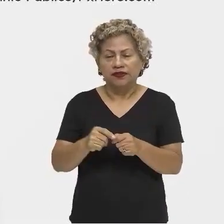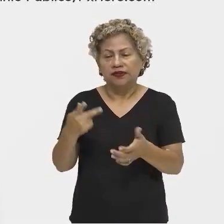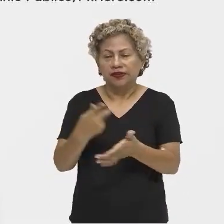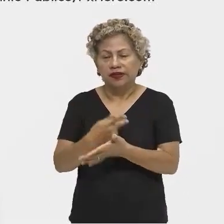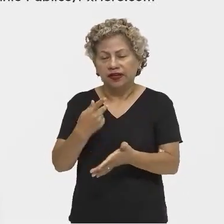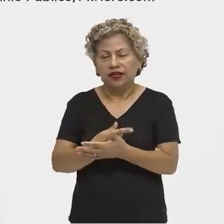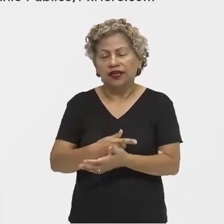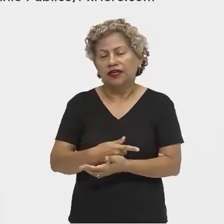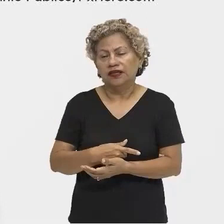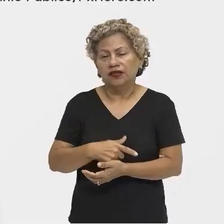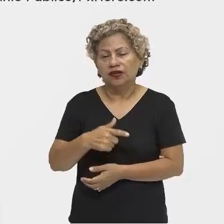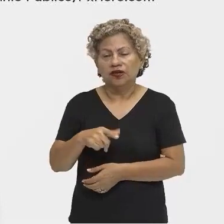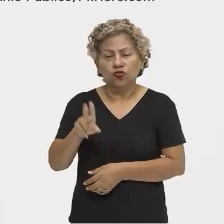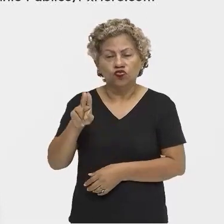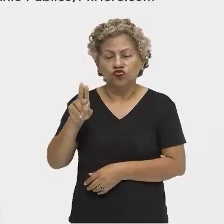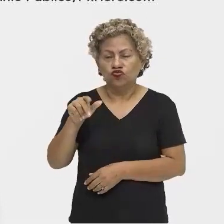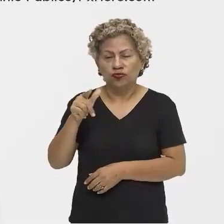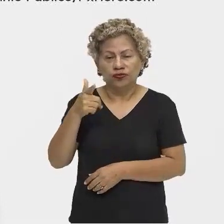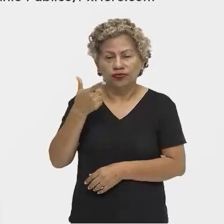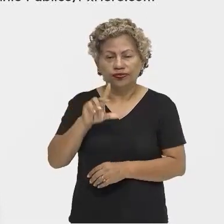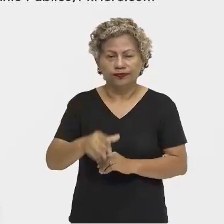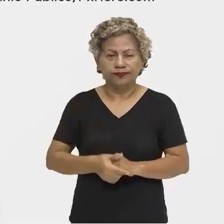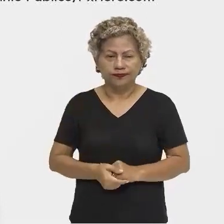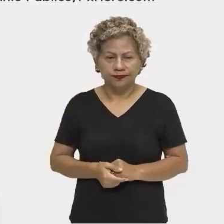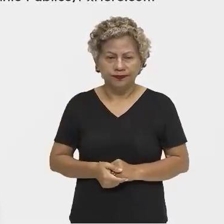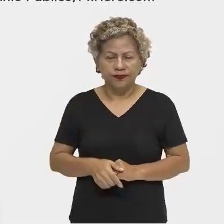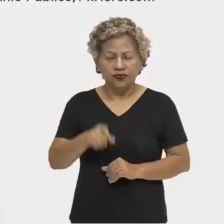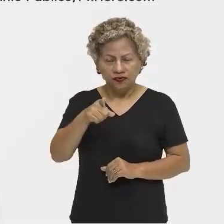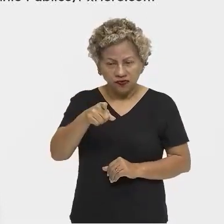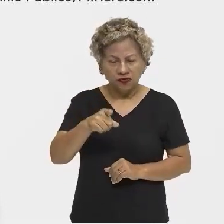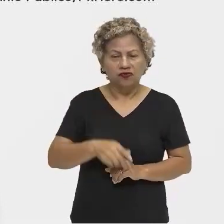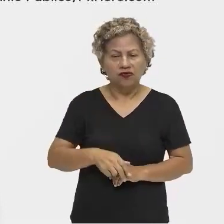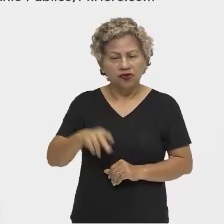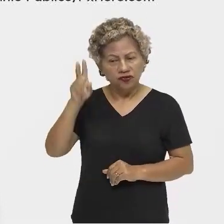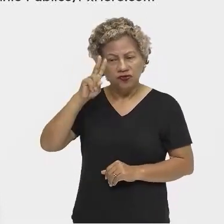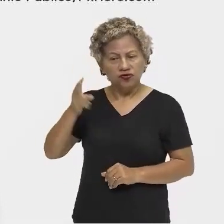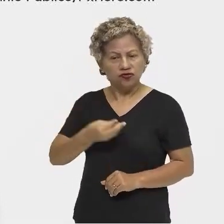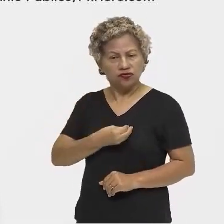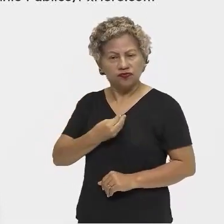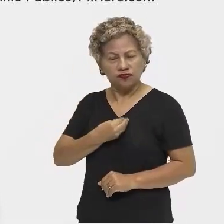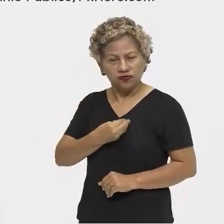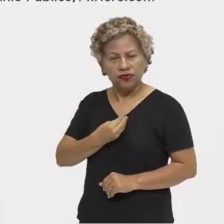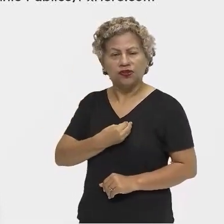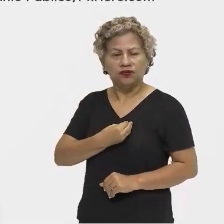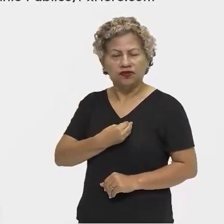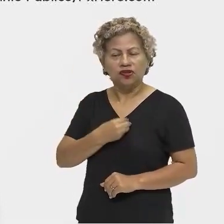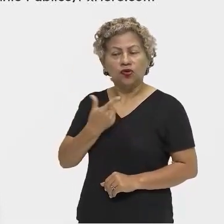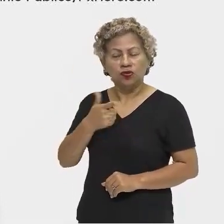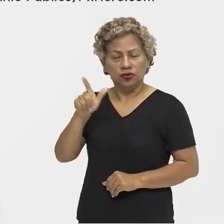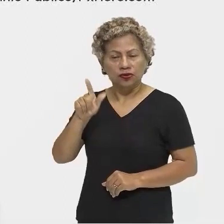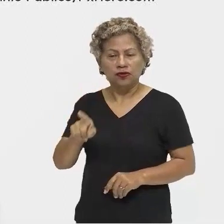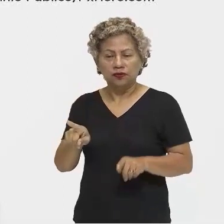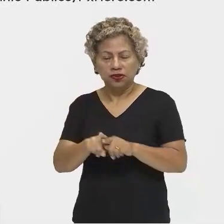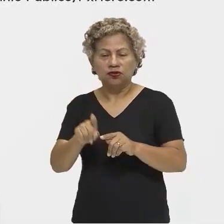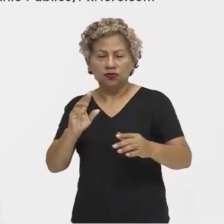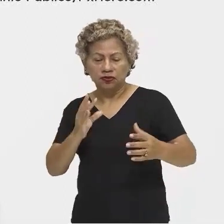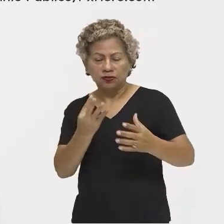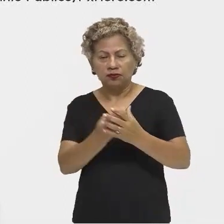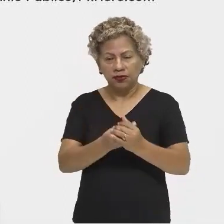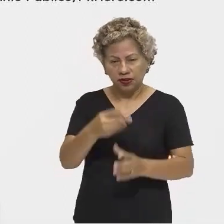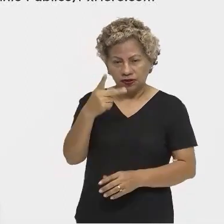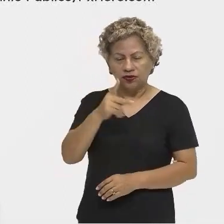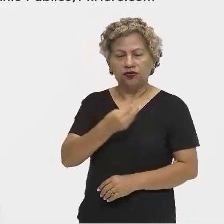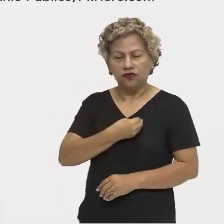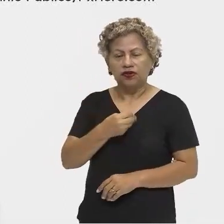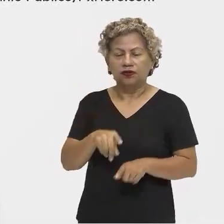Continuando. Seja o autor de sua história, outras pessoas fazem parte da sua vida, mas você é quem